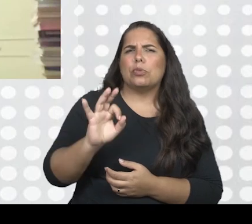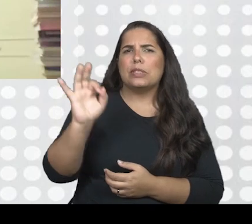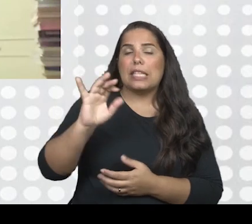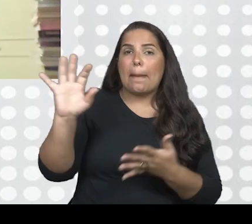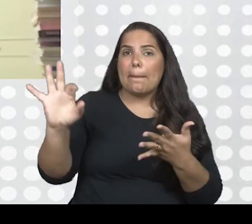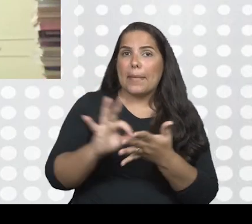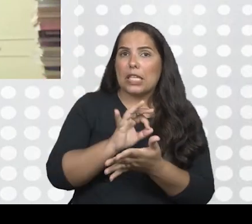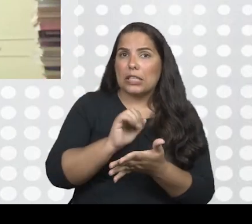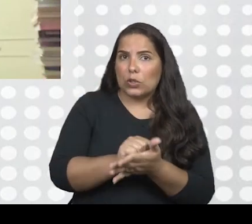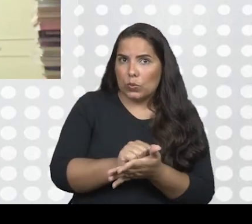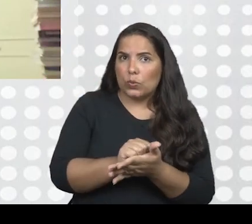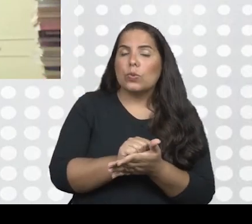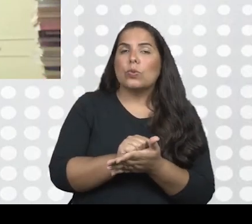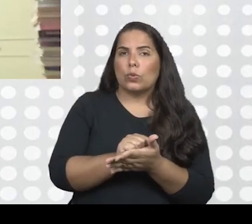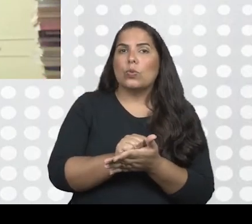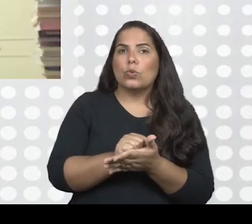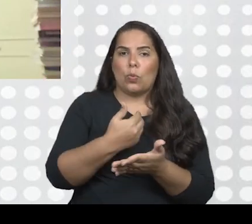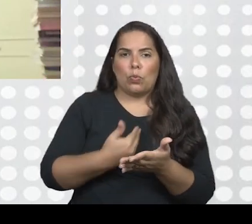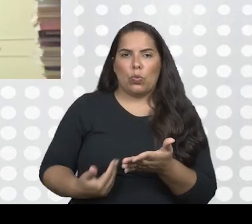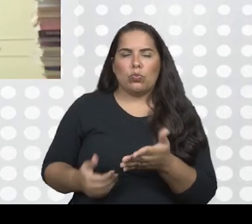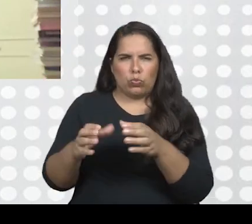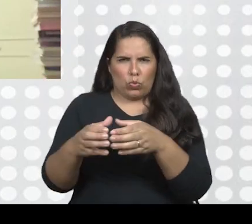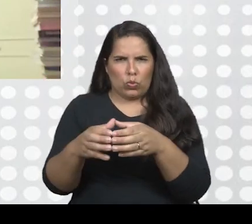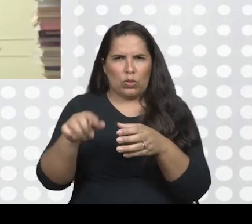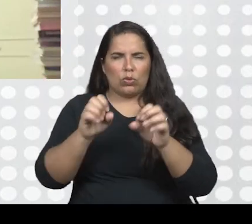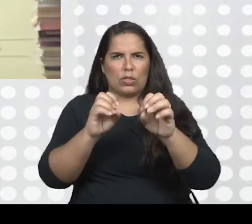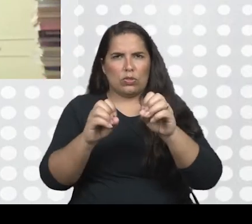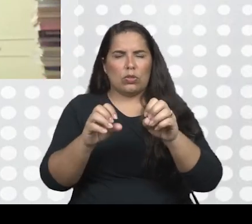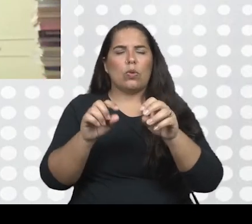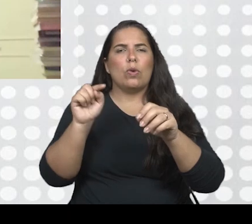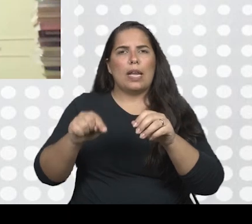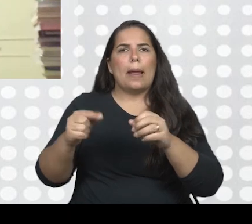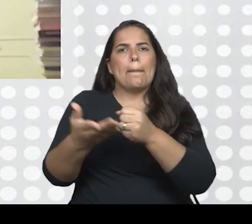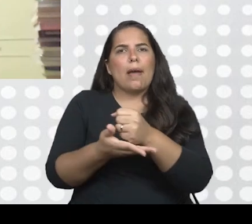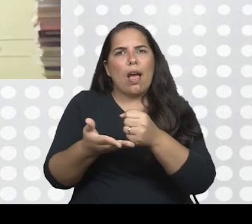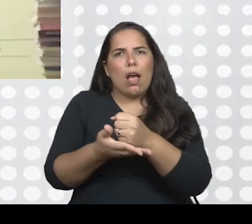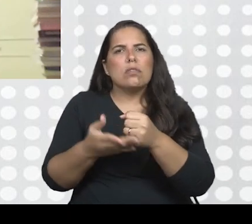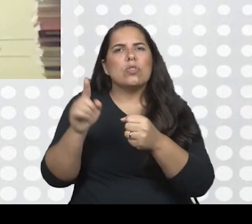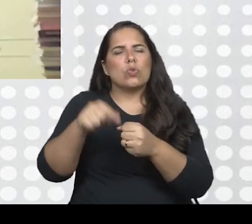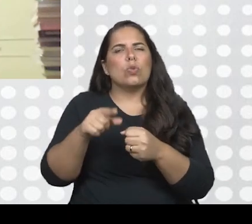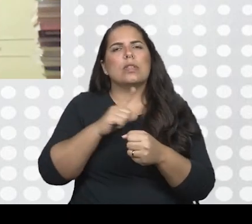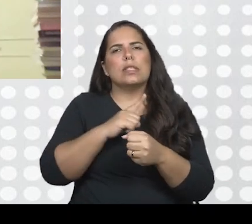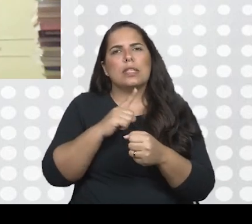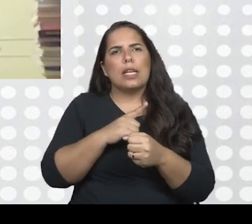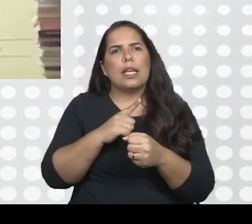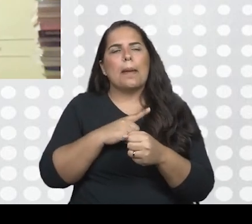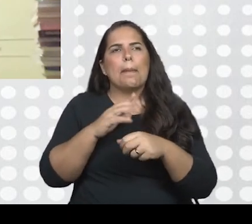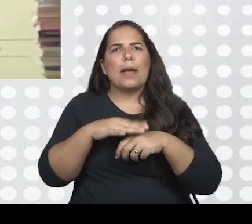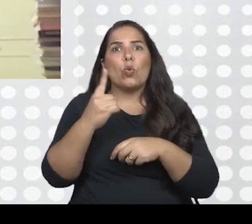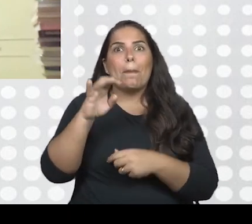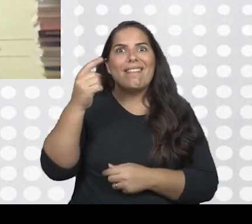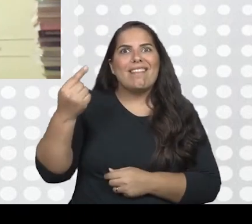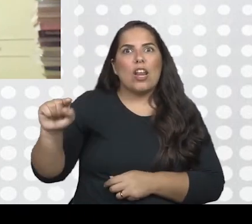das matrículas do público da educação especial na educação básica, que são mais